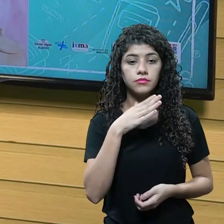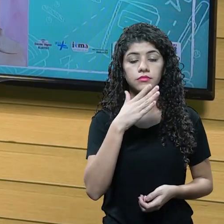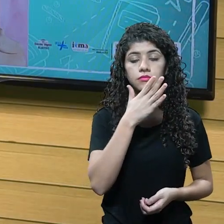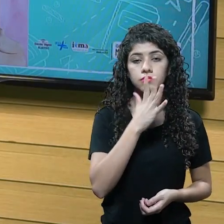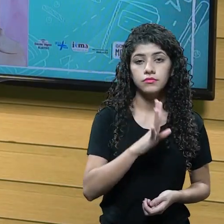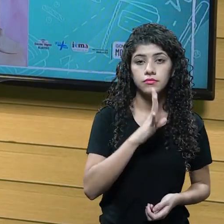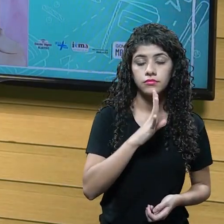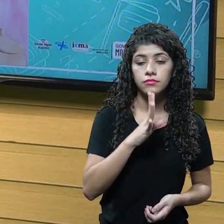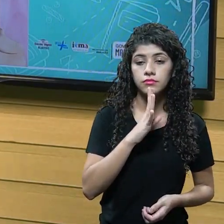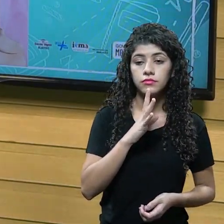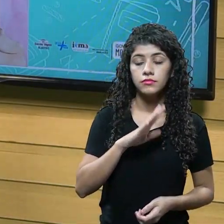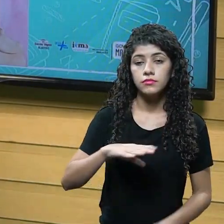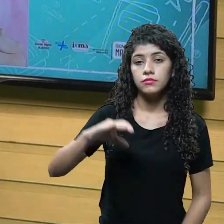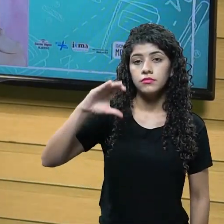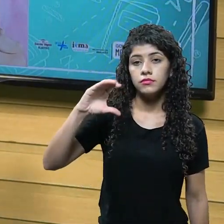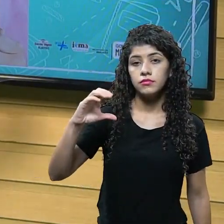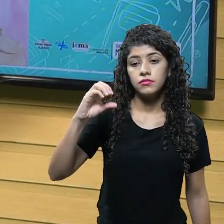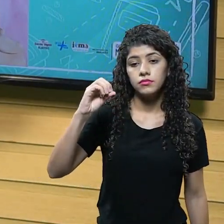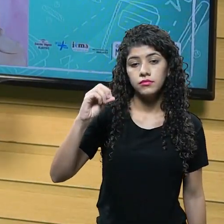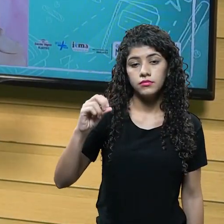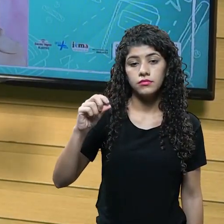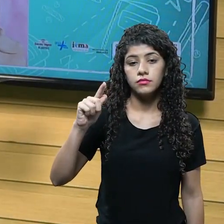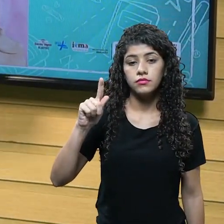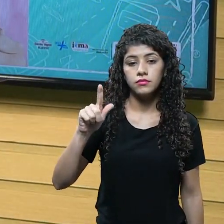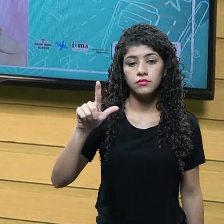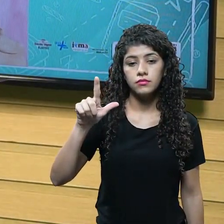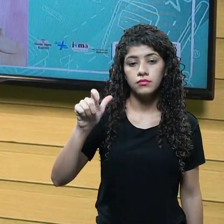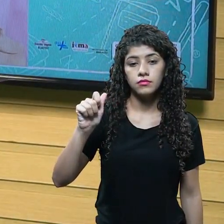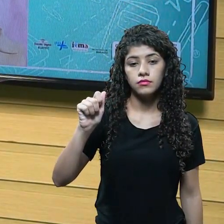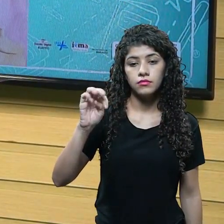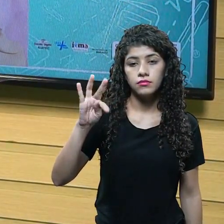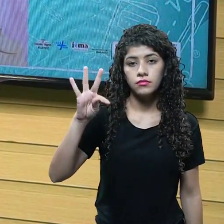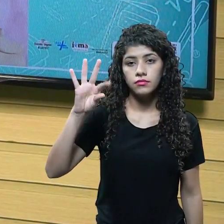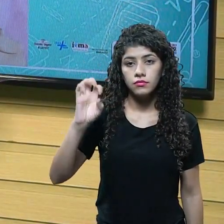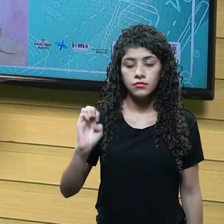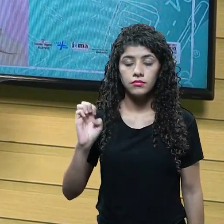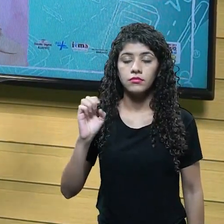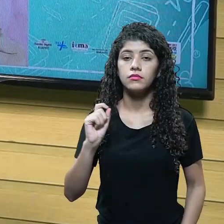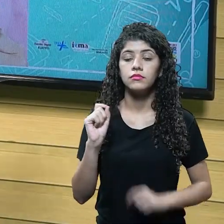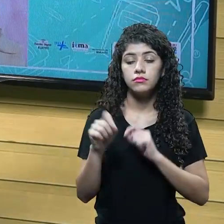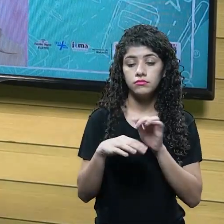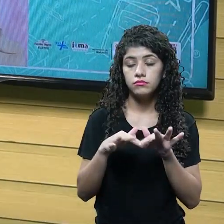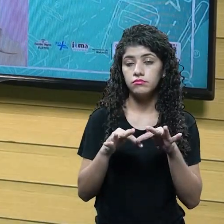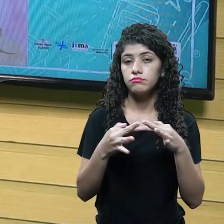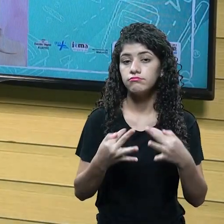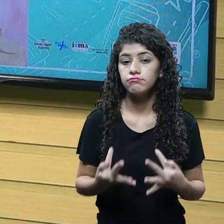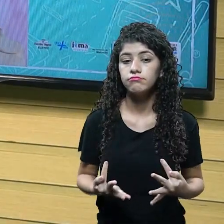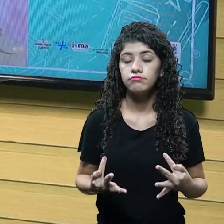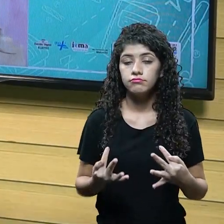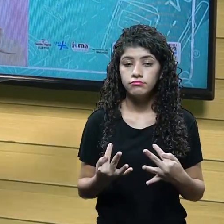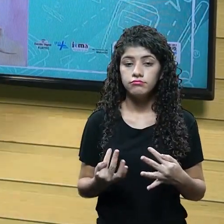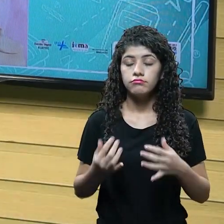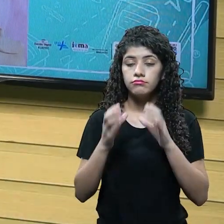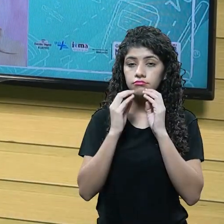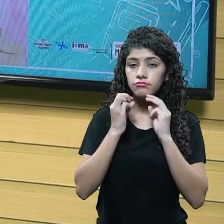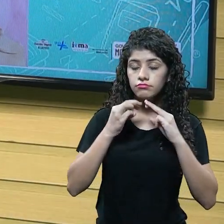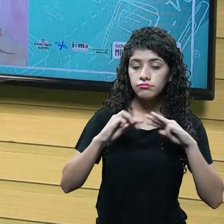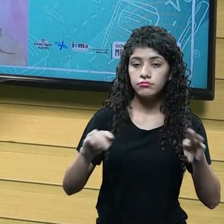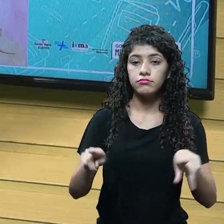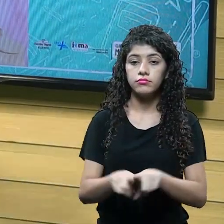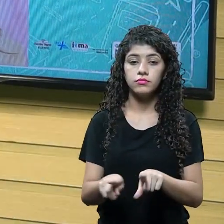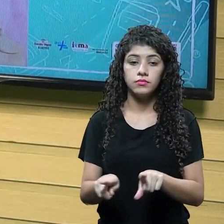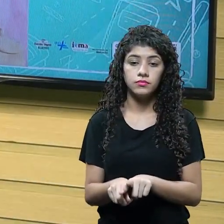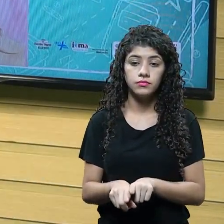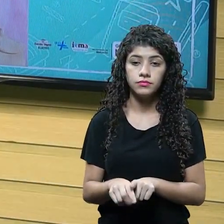dentais, né? Que proporciona isso. Então, uma campanha simples, um marketing de guerrilha bem simples, tá?